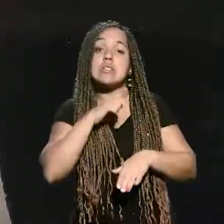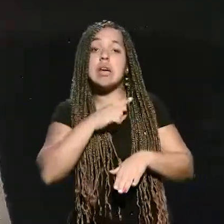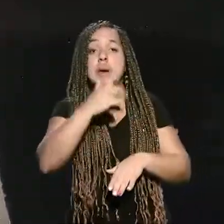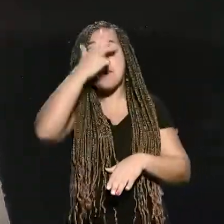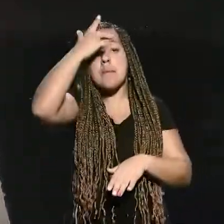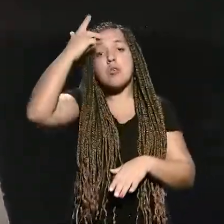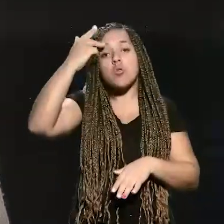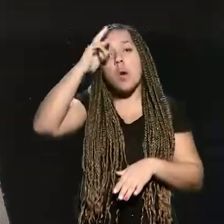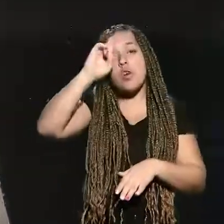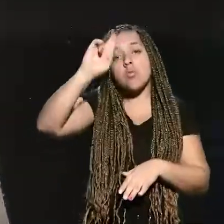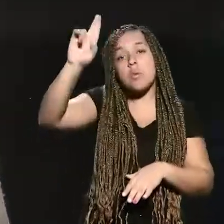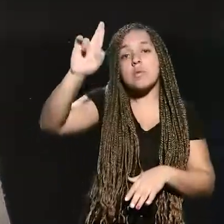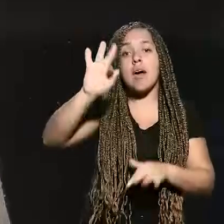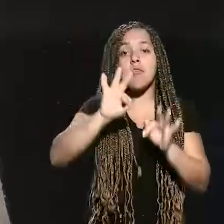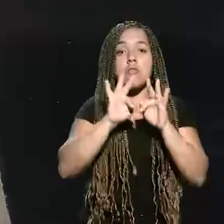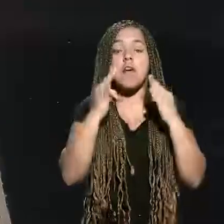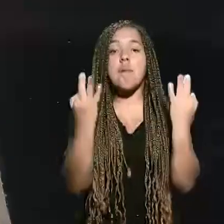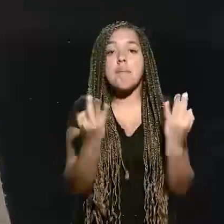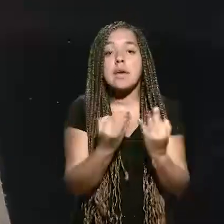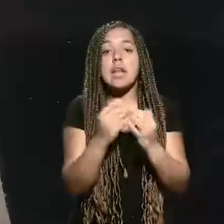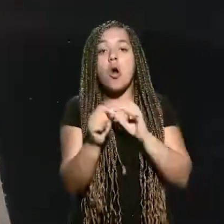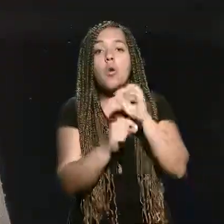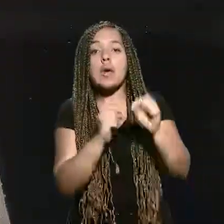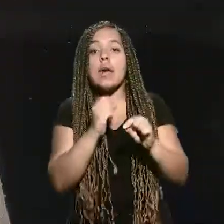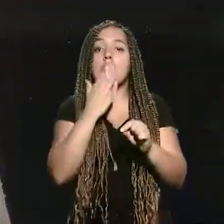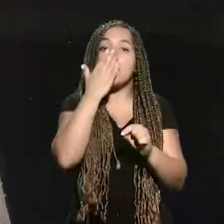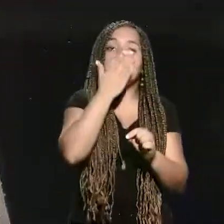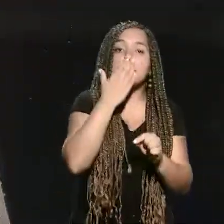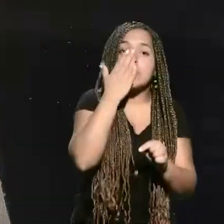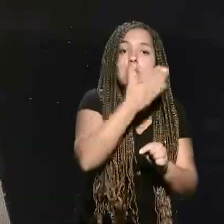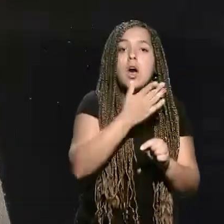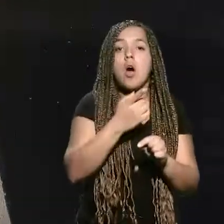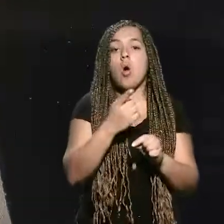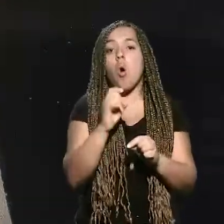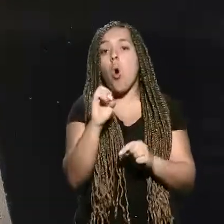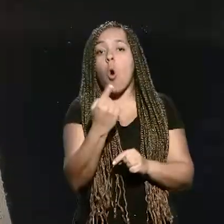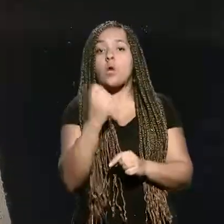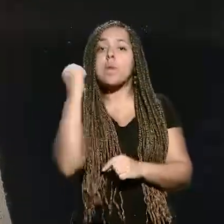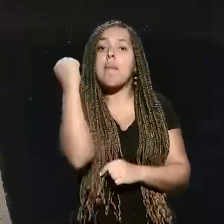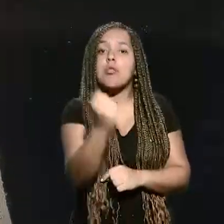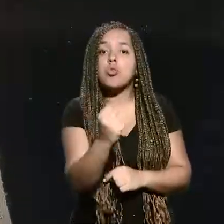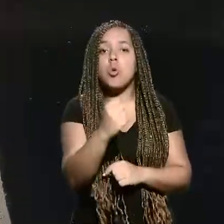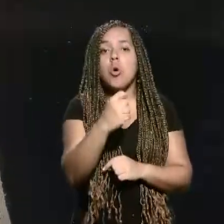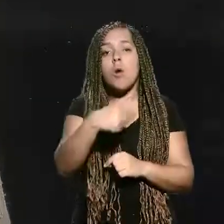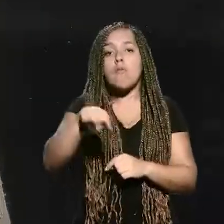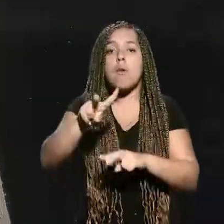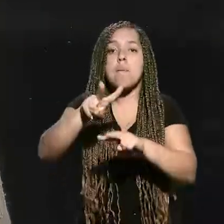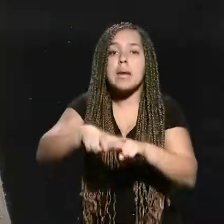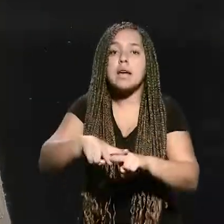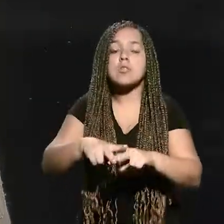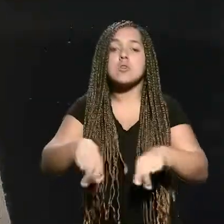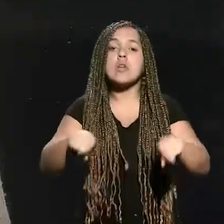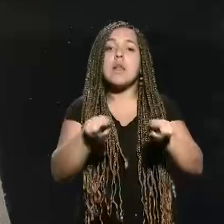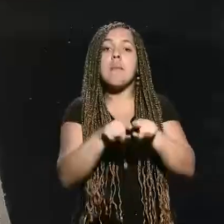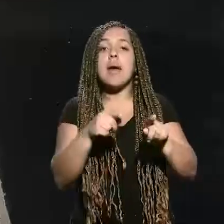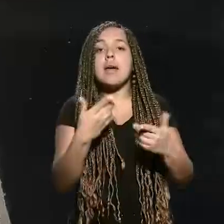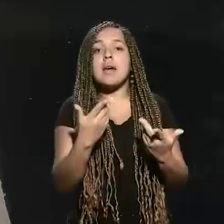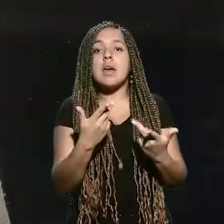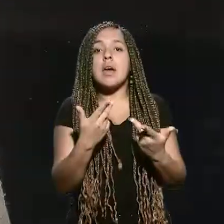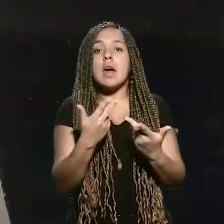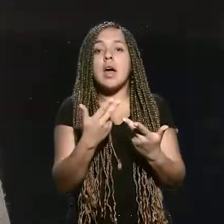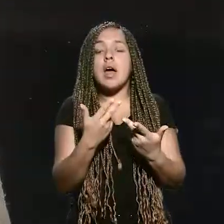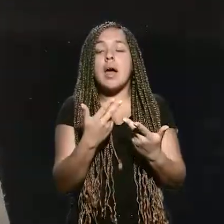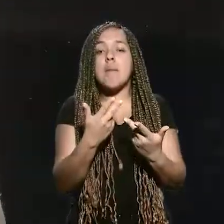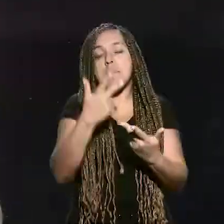química, prostituição, assassinato, cárcere, né? Então, a escola acolhe